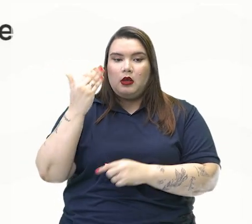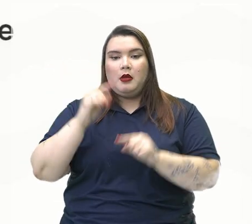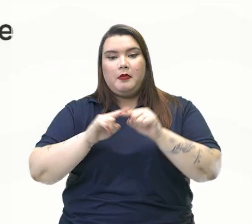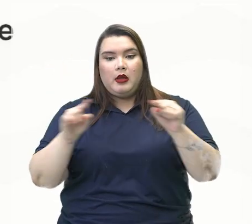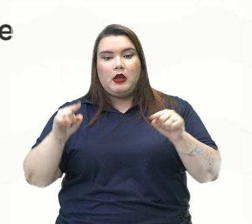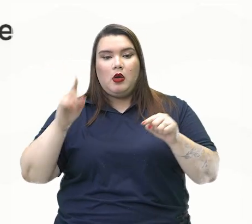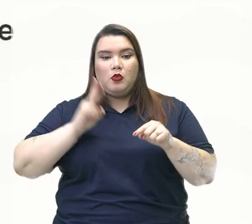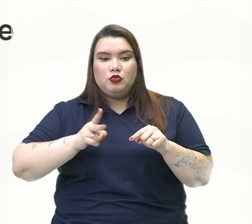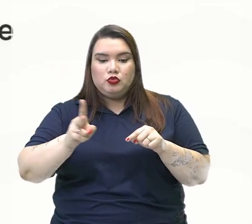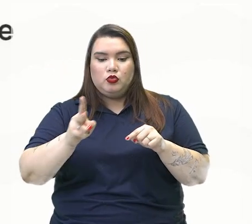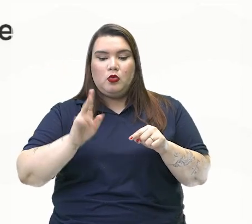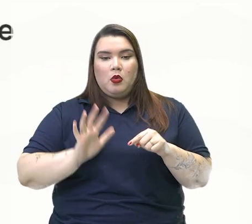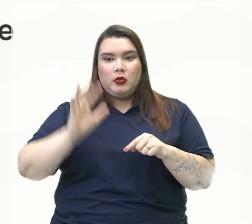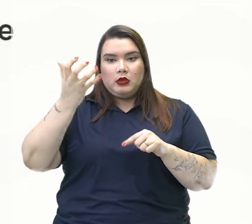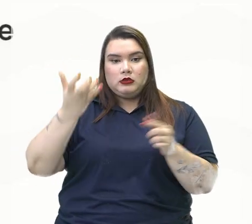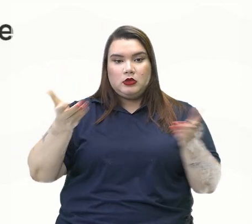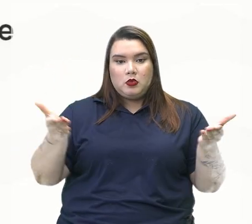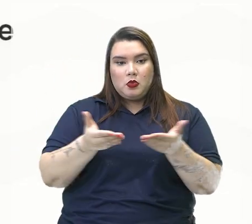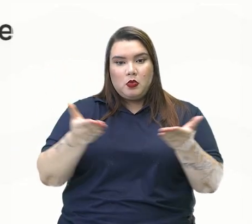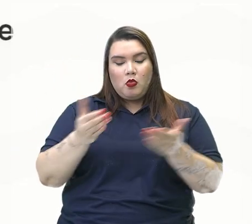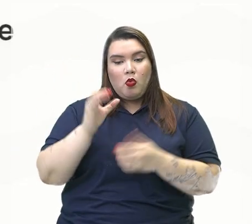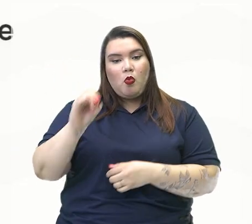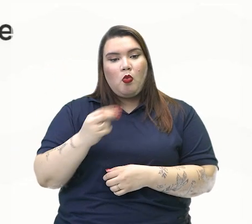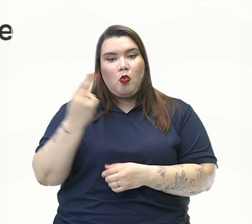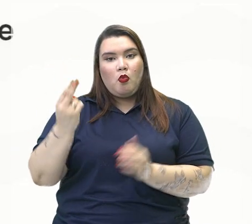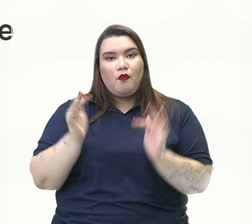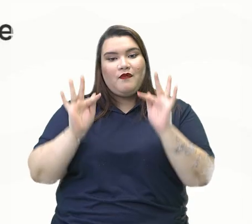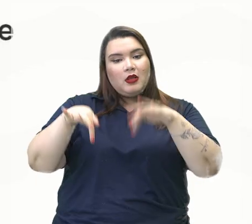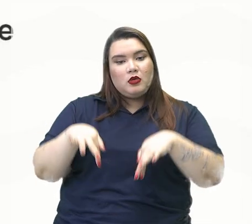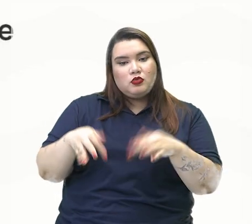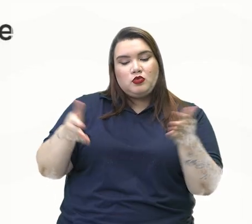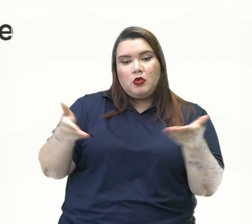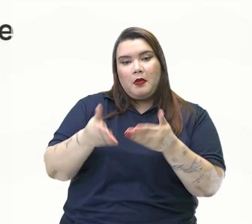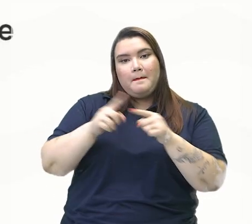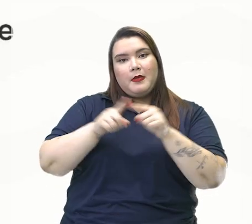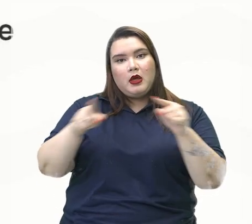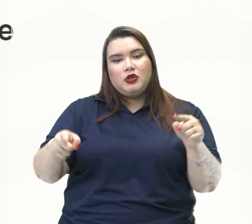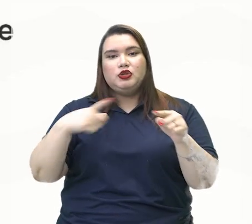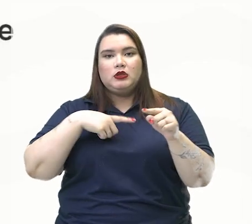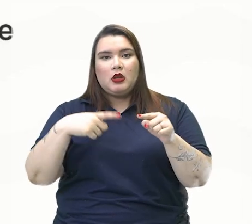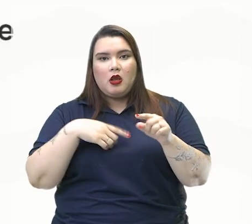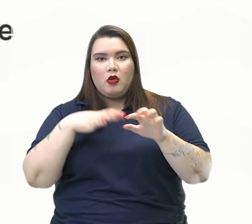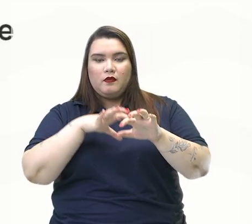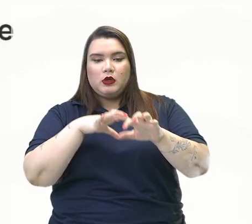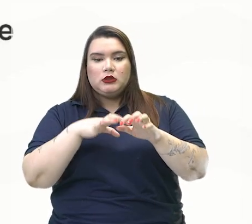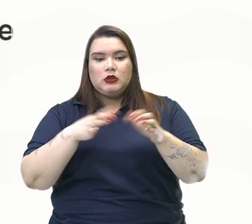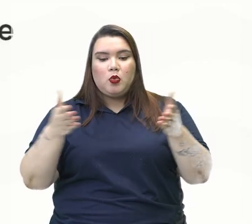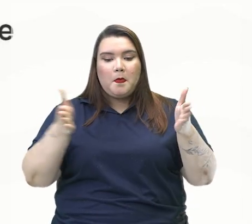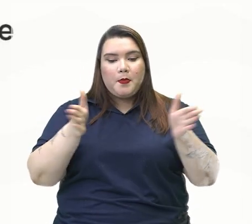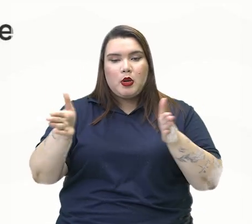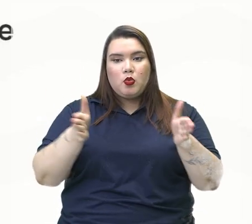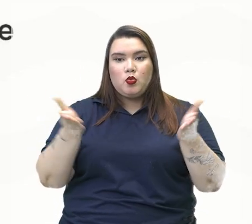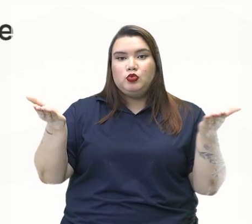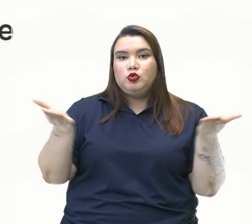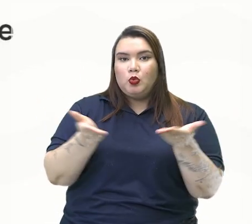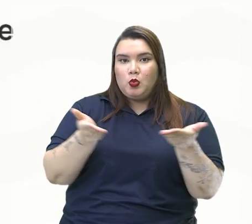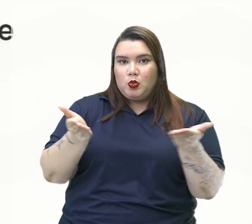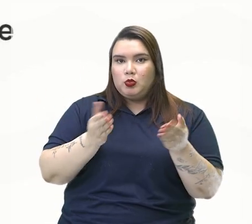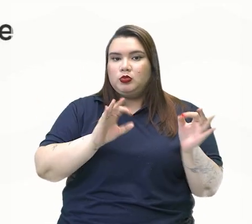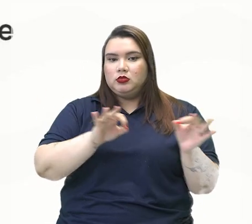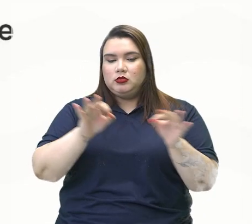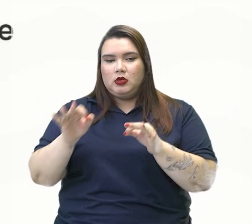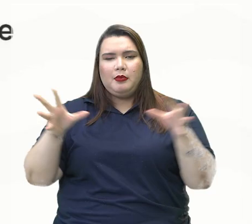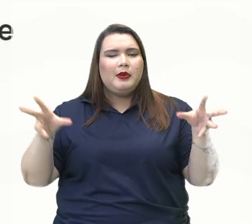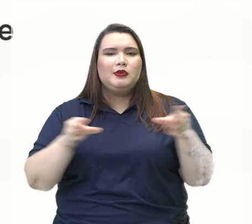no presente, ou que acabou de terminar, mas tem efeitos no presente. Tá? Então, em resumo, né?